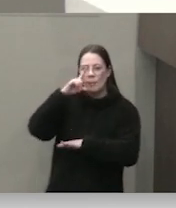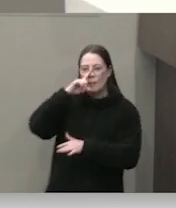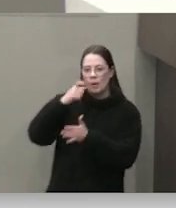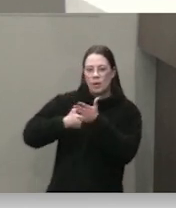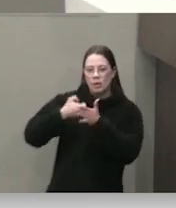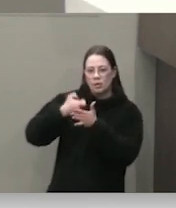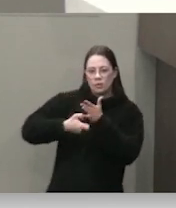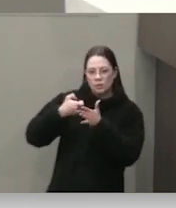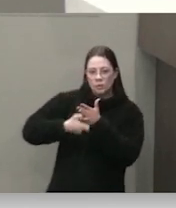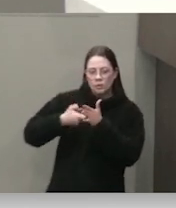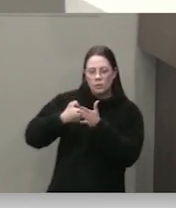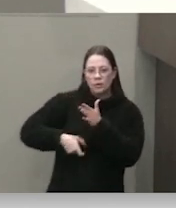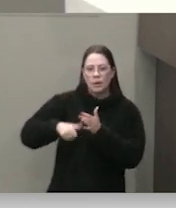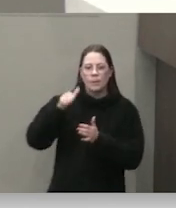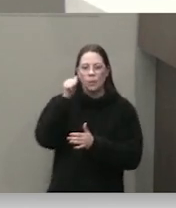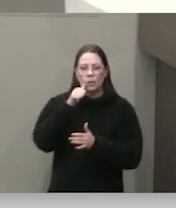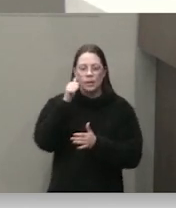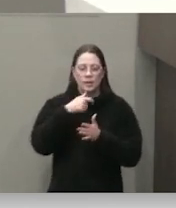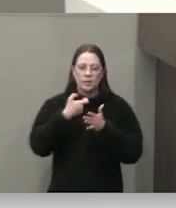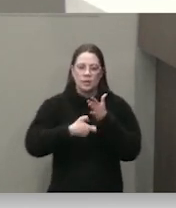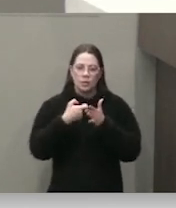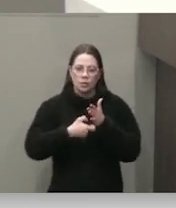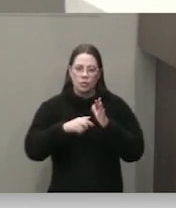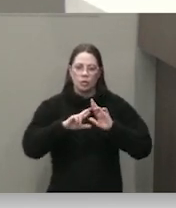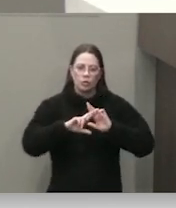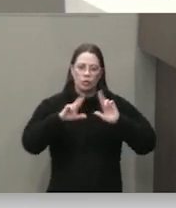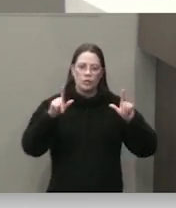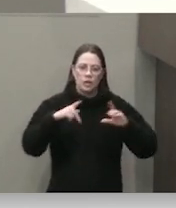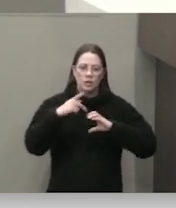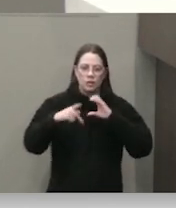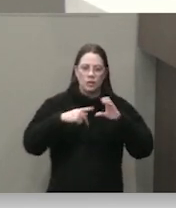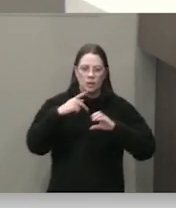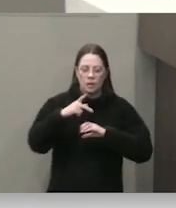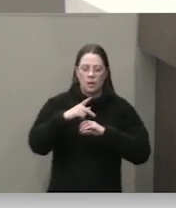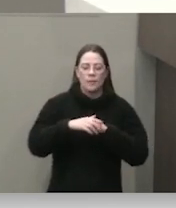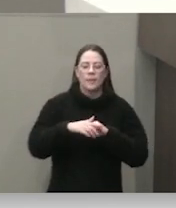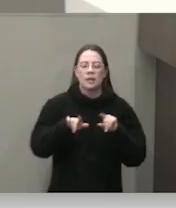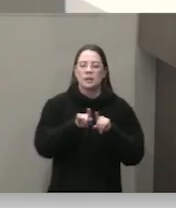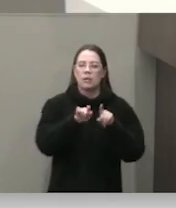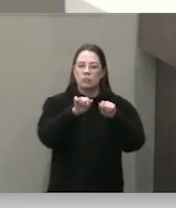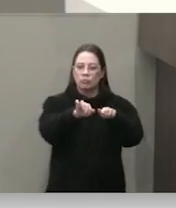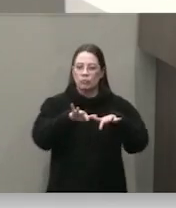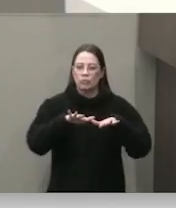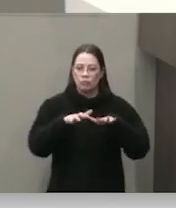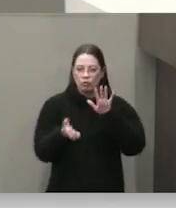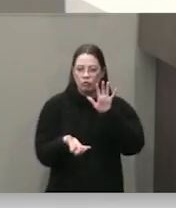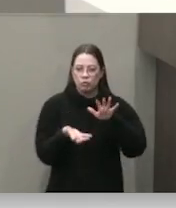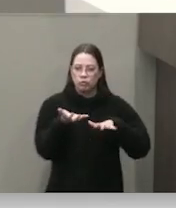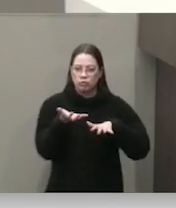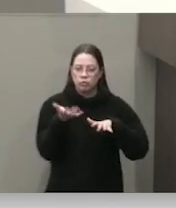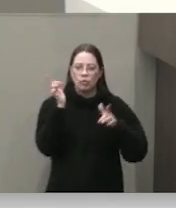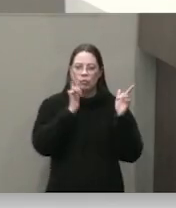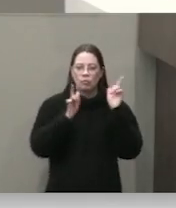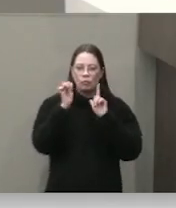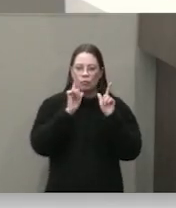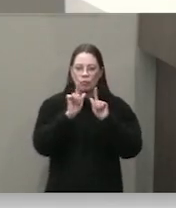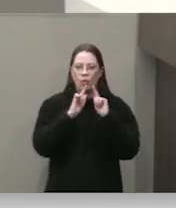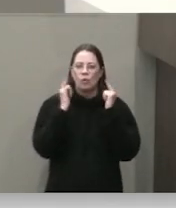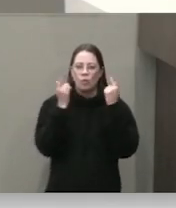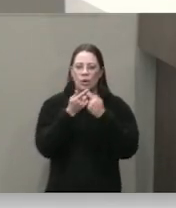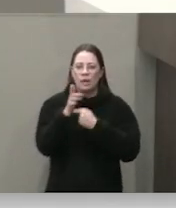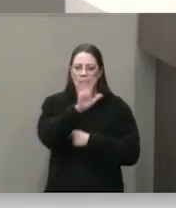Luta, que reuniu parlamentares de diferentes câmaras municipais, assembleias e do Congresso Nacional para construir uma agenda